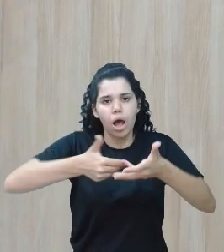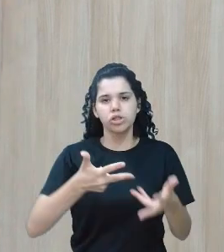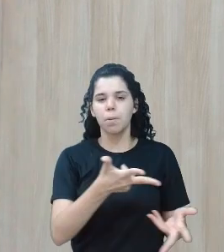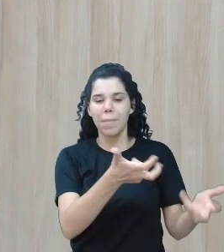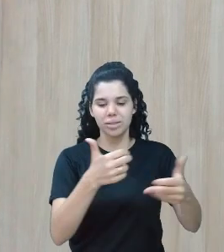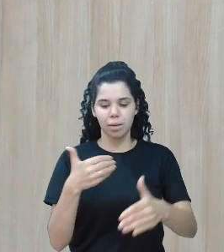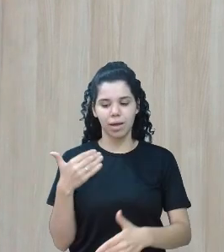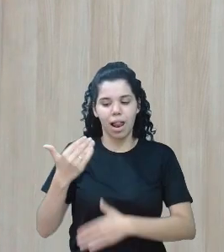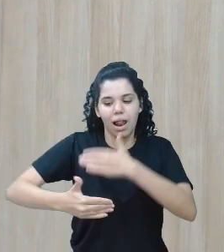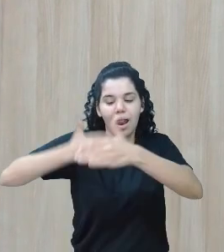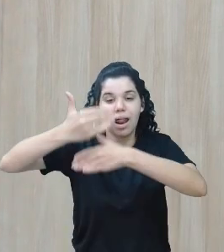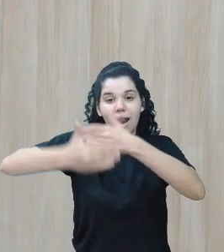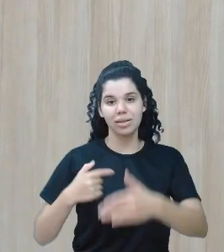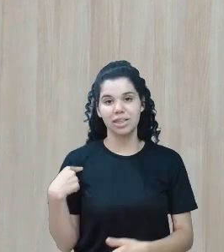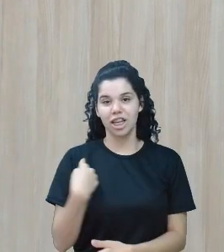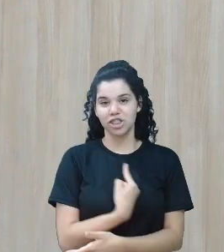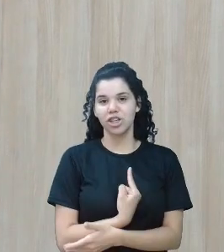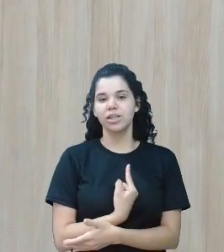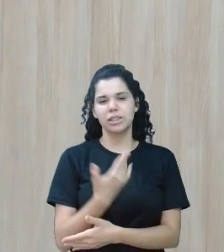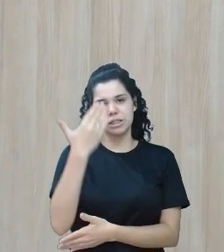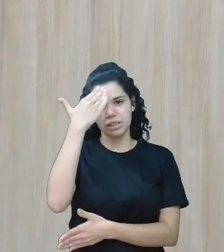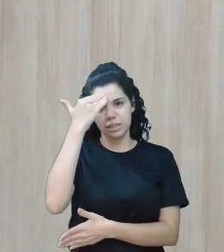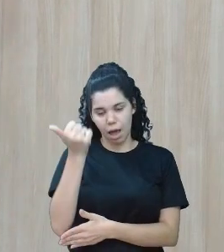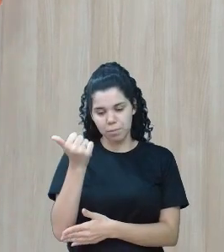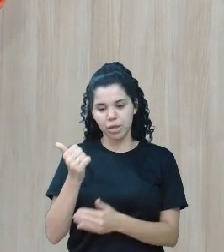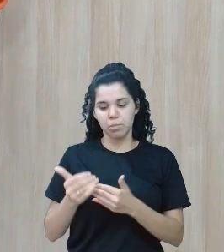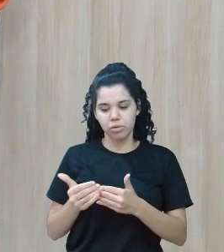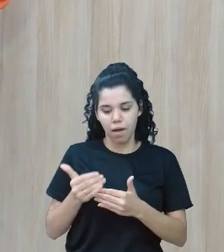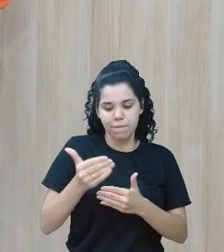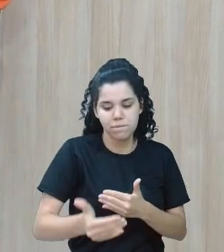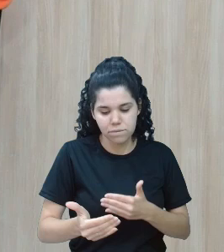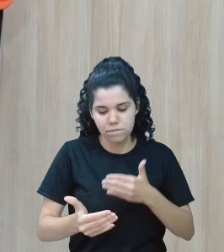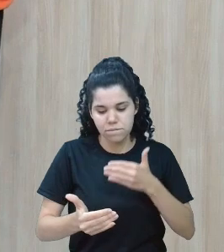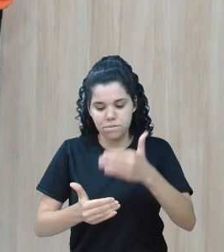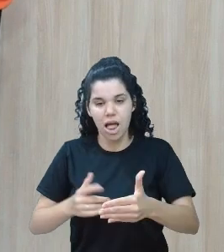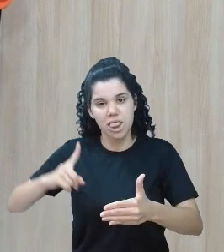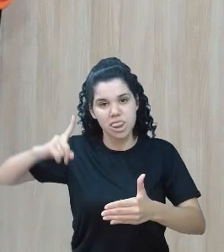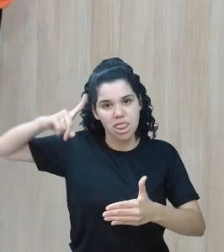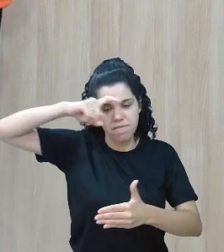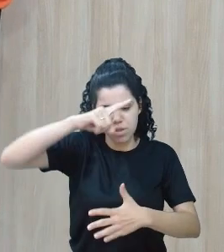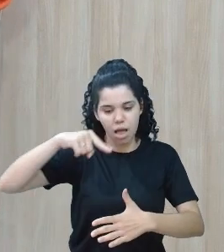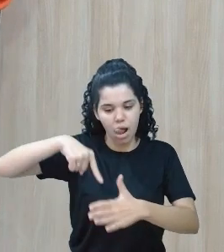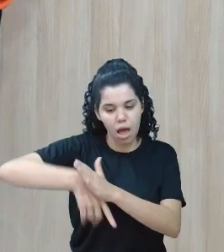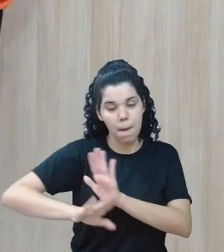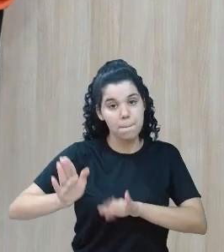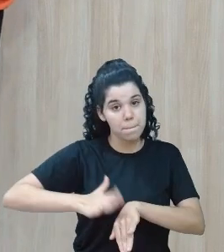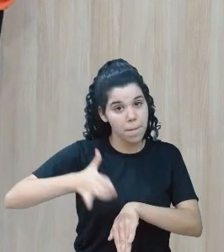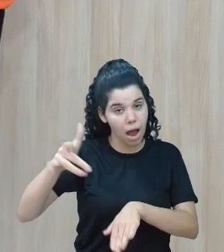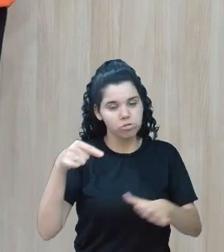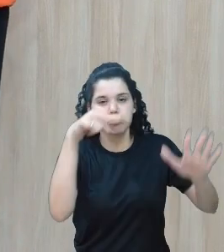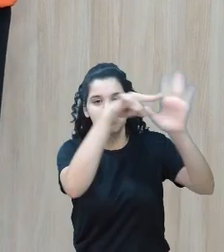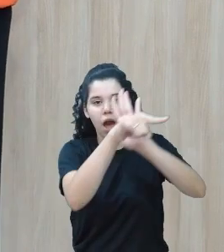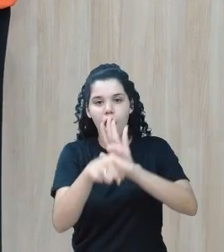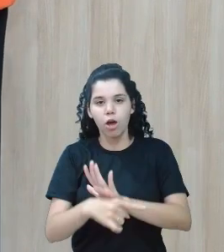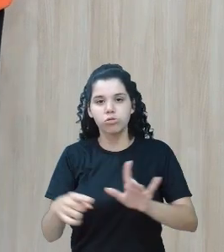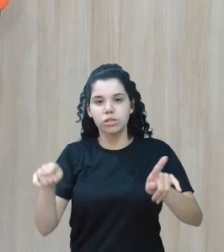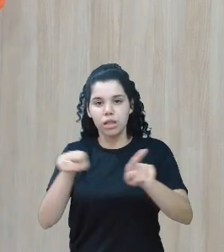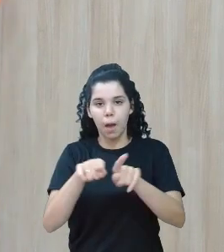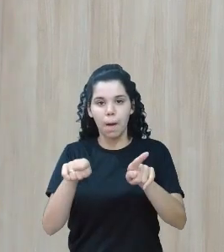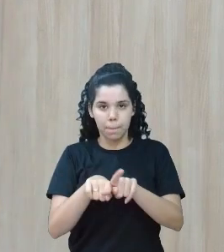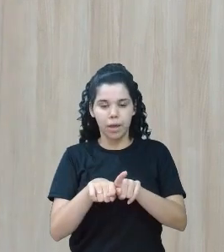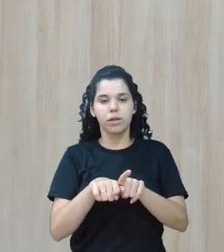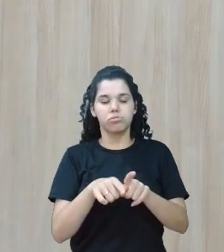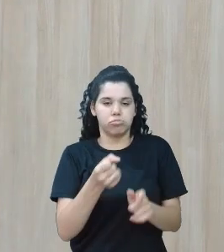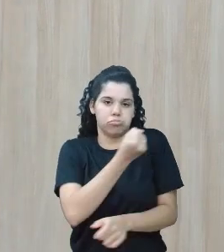evolução de vocês e a gente sabe que a gente pode avançar um pouquinho mais nas dicas, nas questões, no grau de